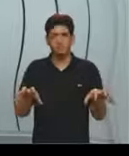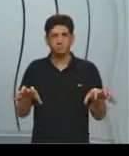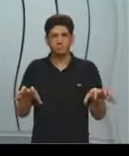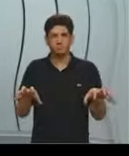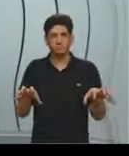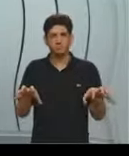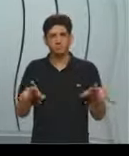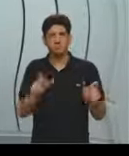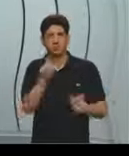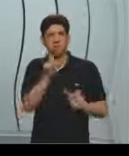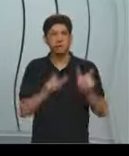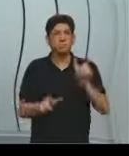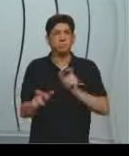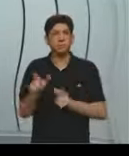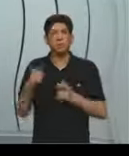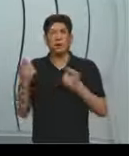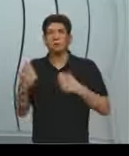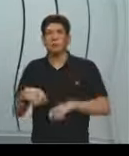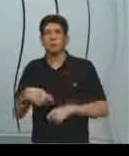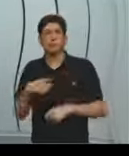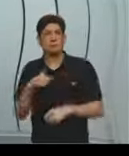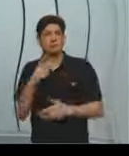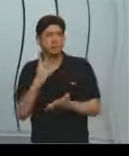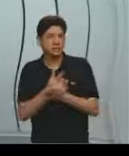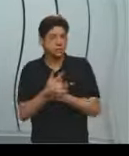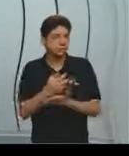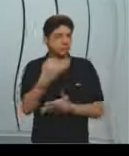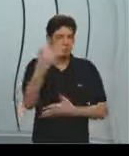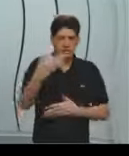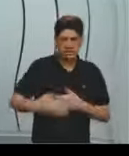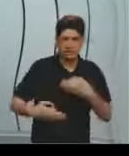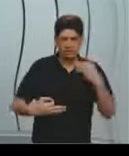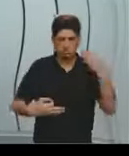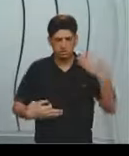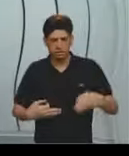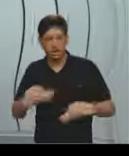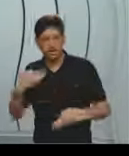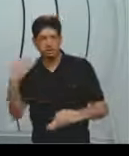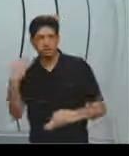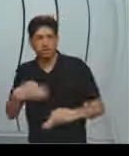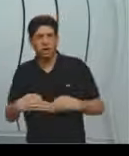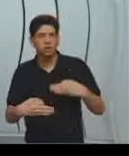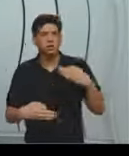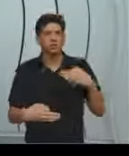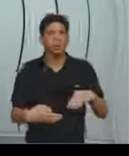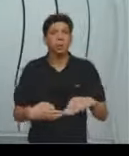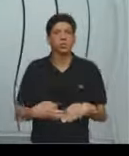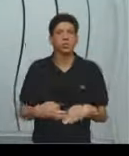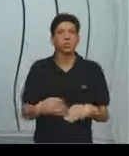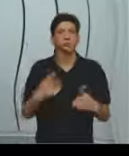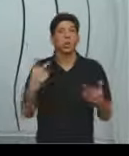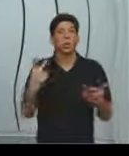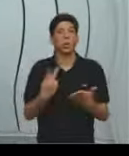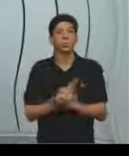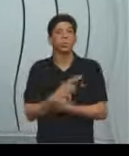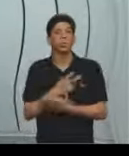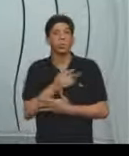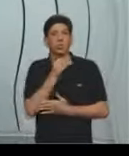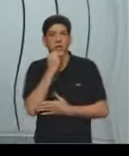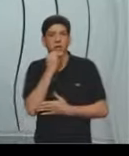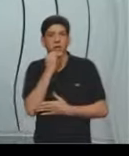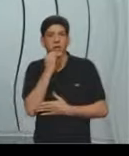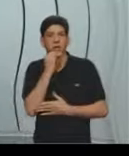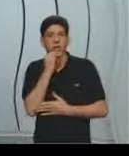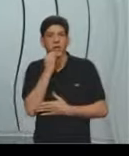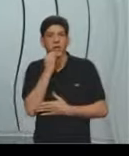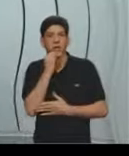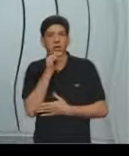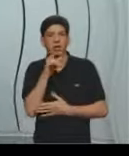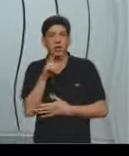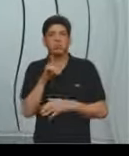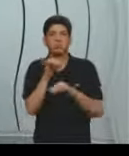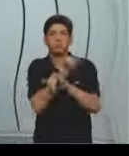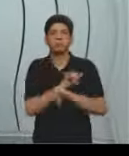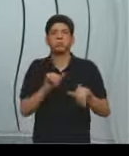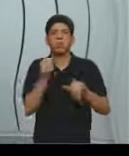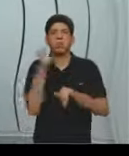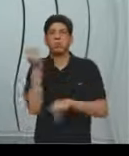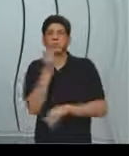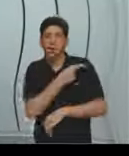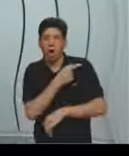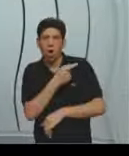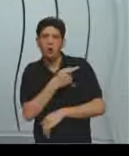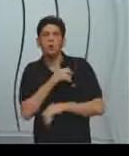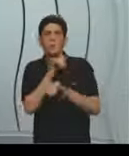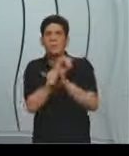pessoas nessa ânsia está certo ela inclusive ela começa uma coisa que eu tema mais falado que ela começa a comer ter fake News né